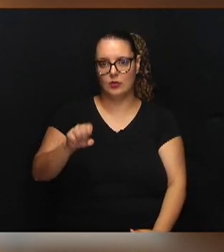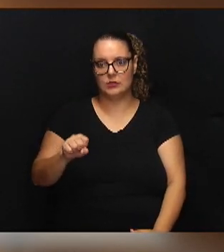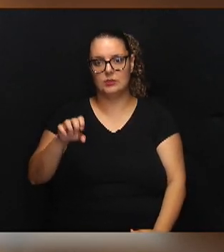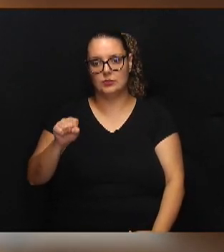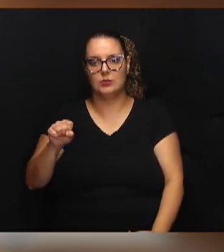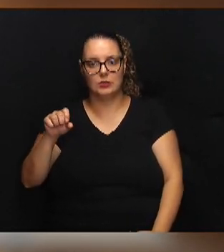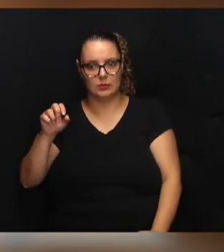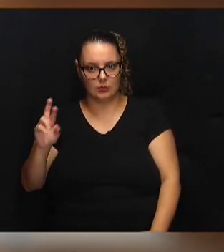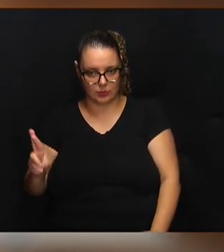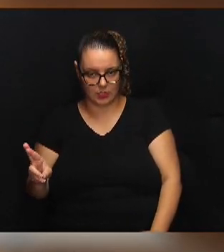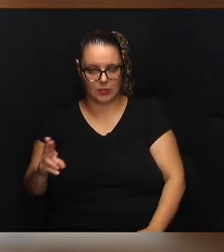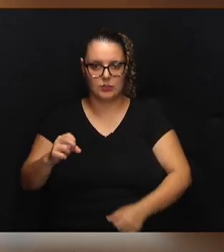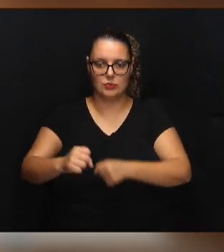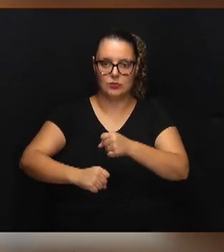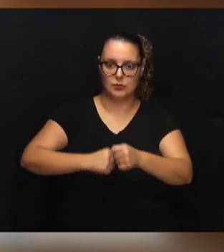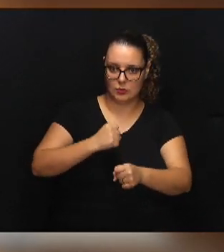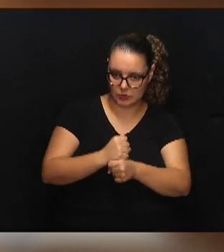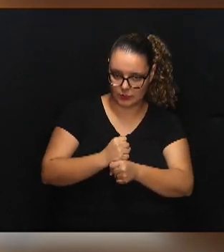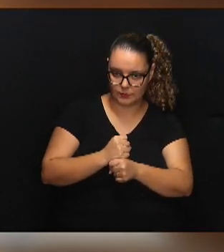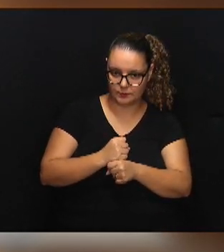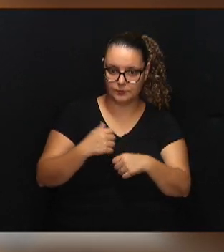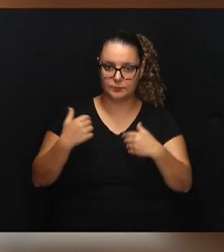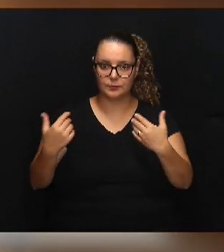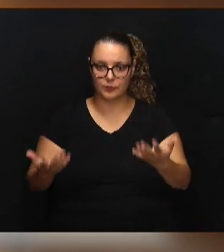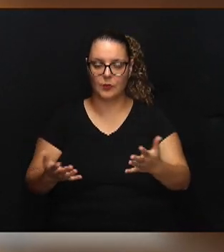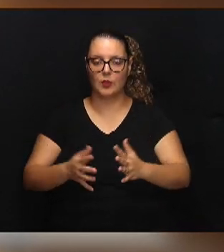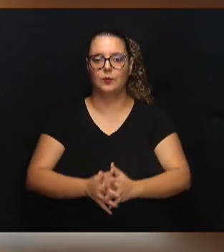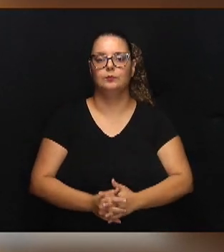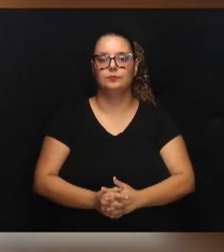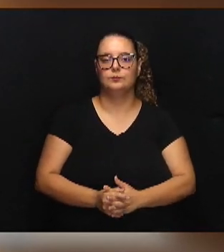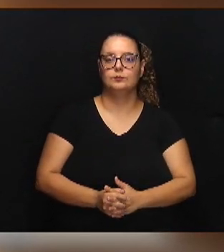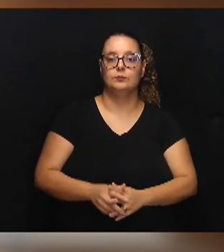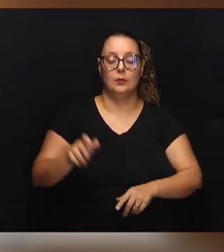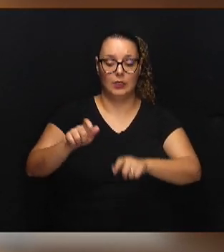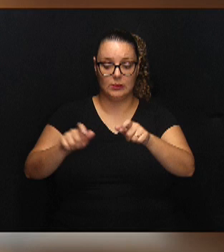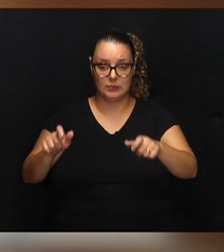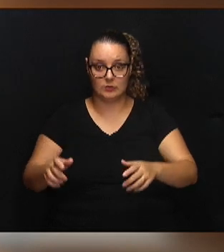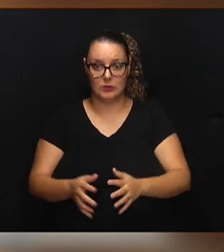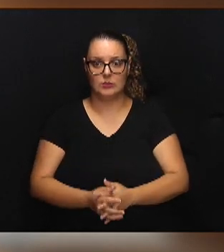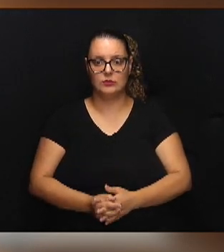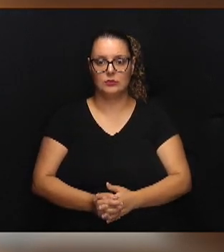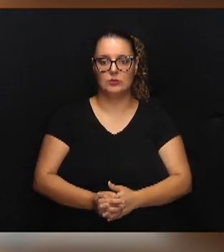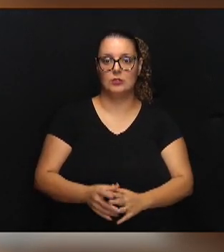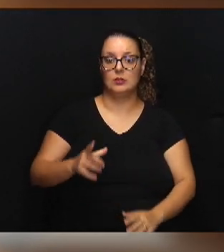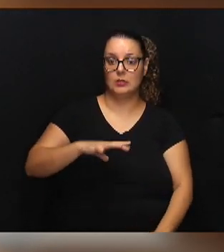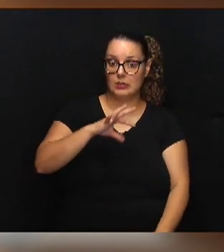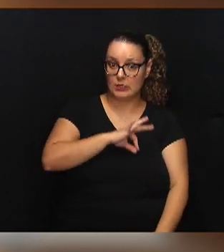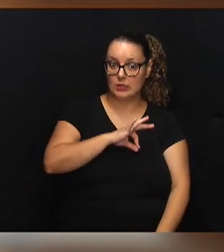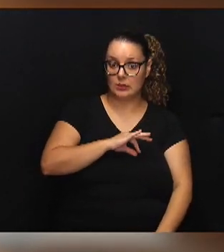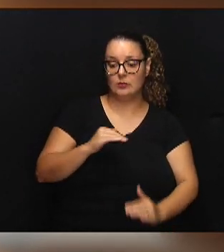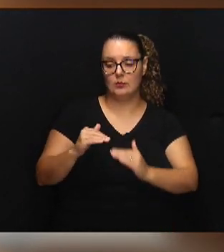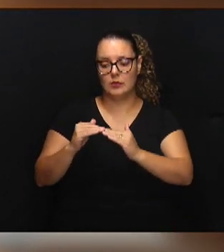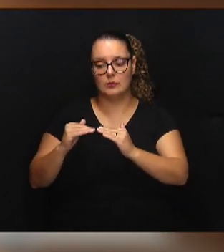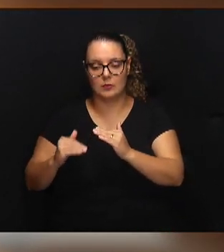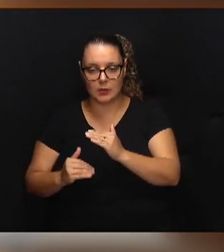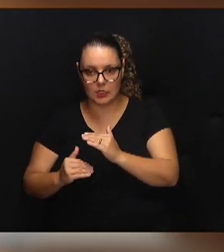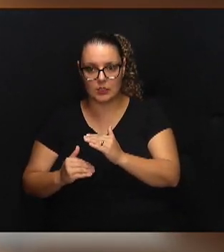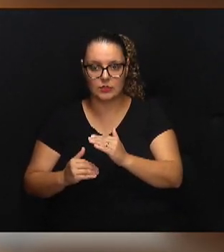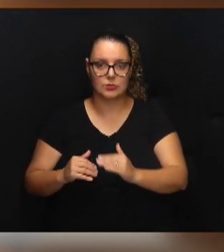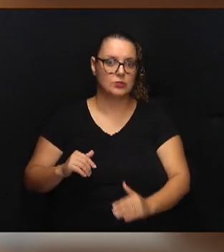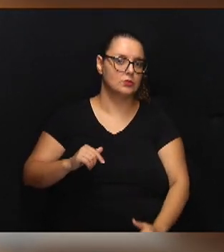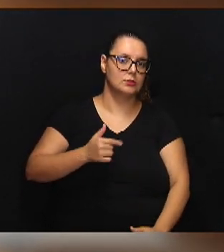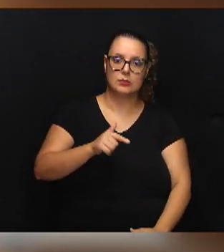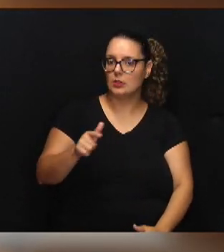33.888 no ano, né? Então, para aquelas pessoas que têm salários mais baixos, elas não